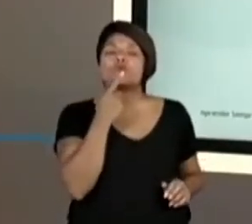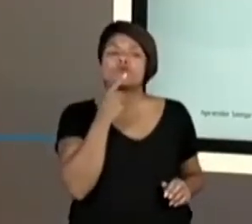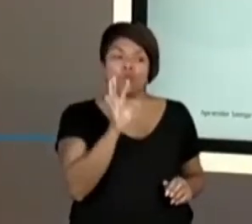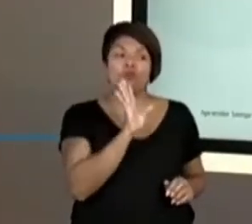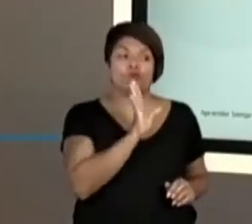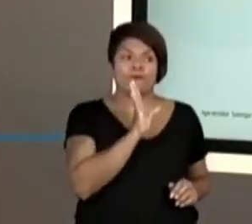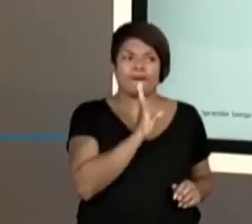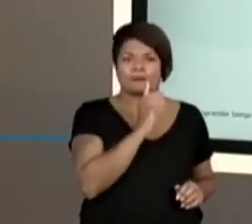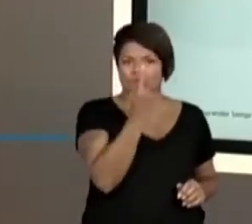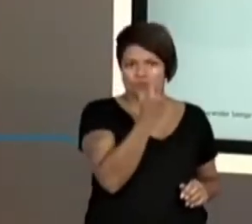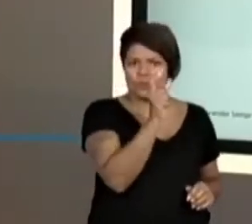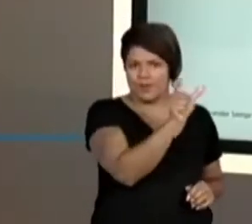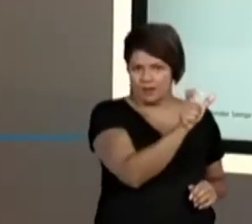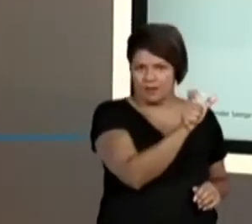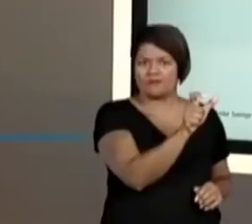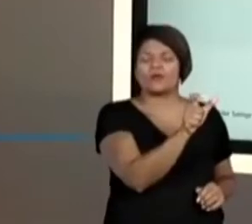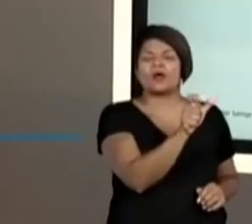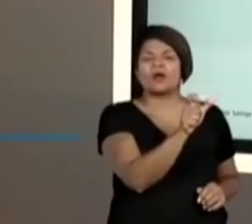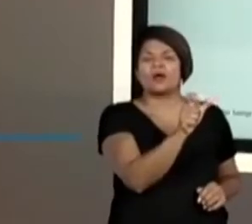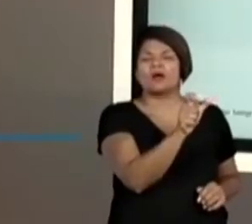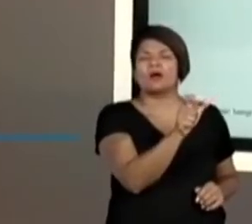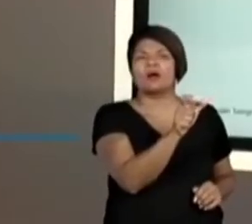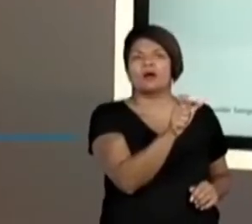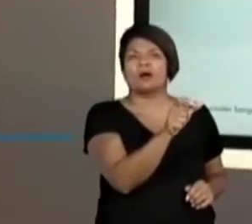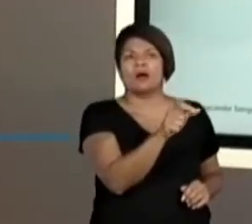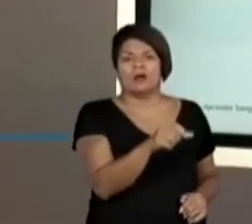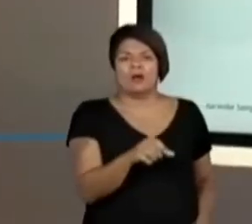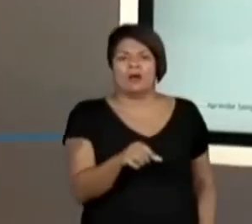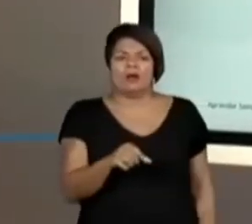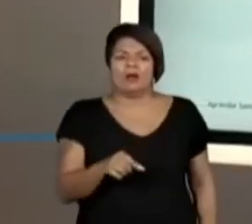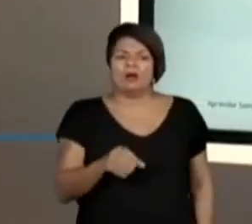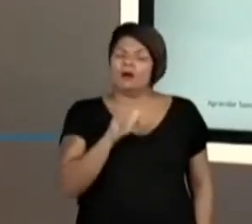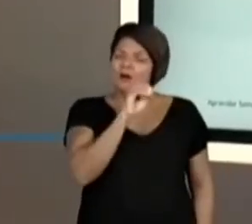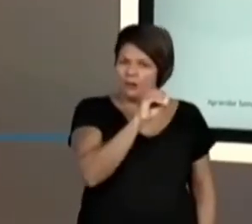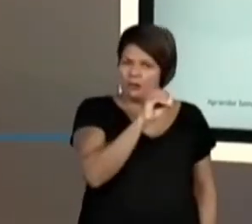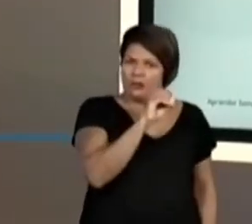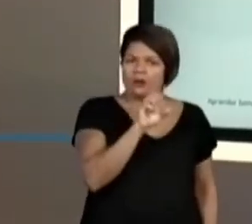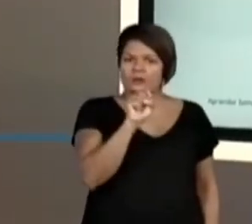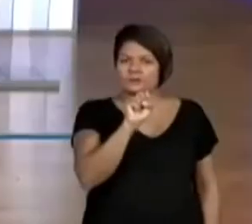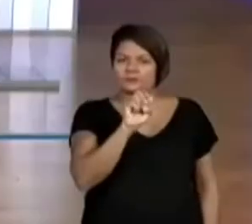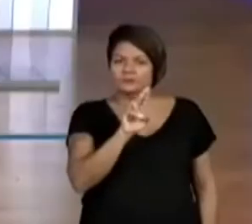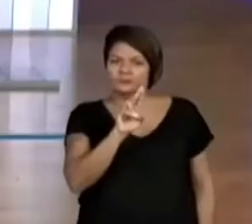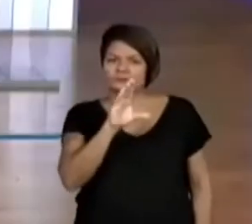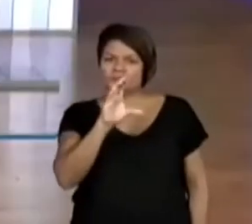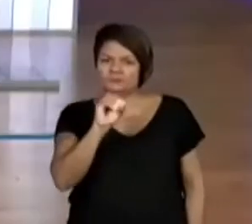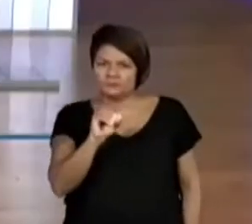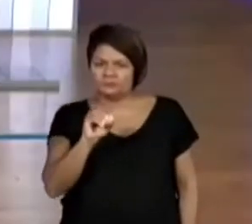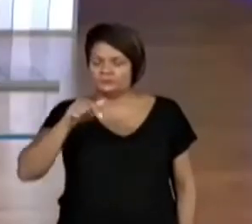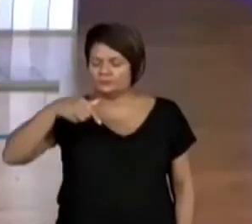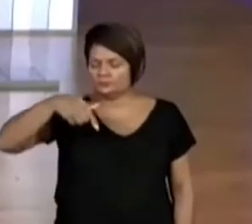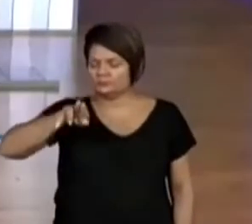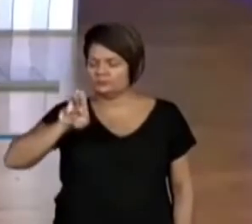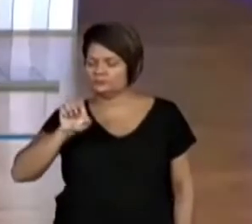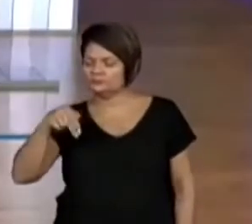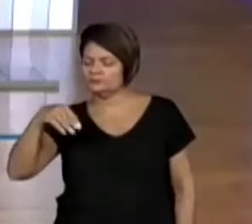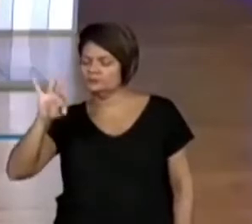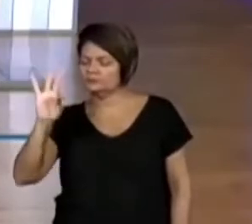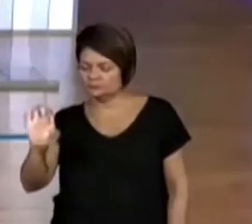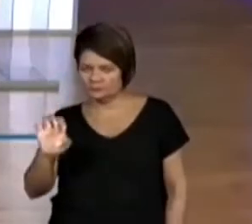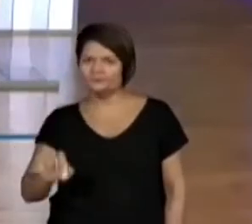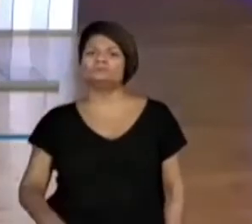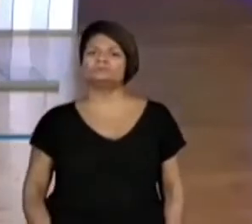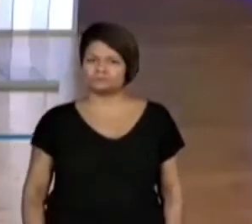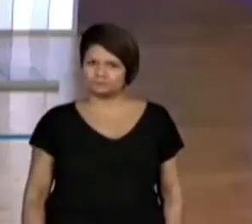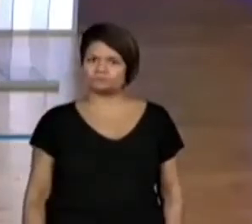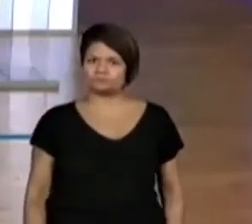vai estudar um pouquinho a escrita da segunda. O suco quente. Que tal? E aí, professora Joyce, você concorda? Concordo, suco quente. Porque